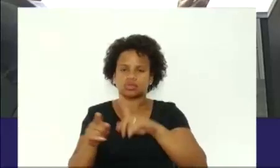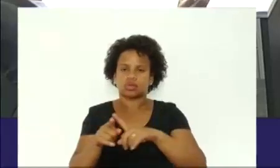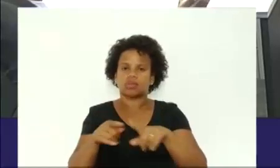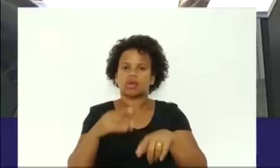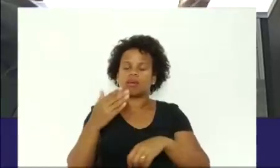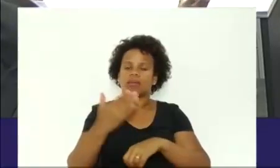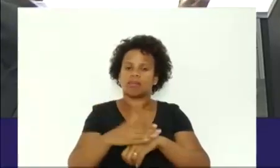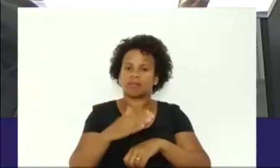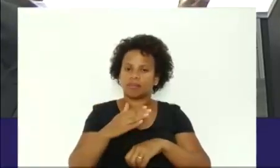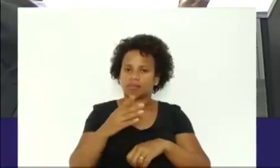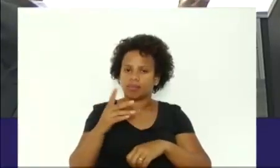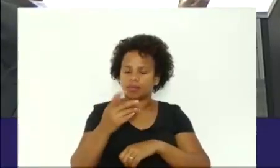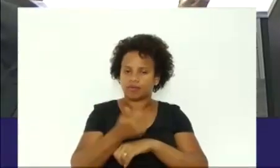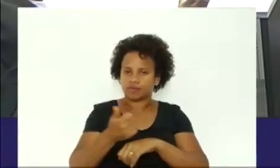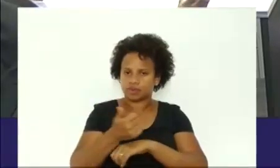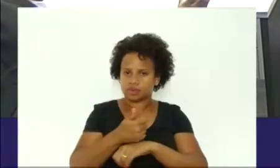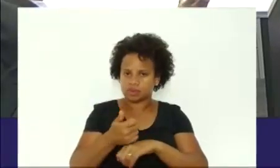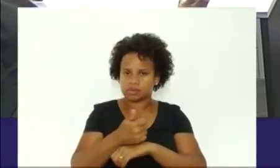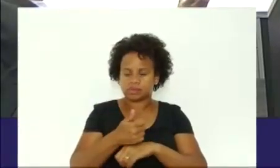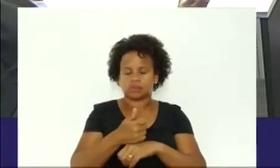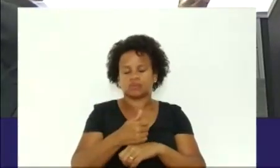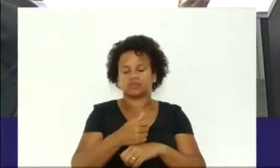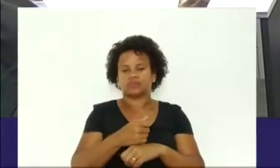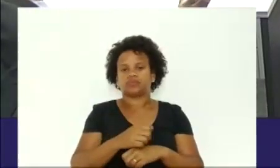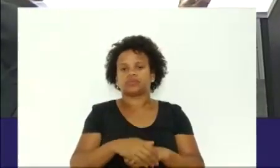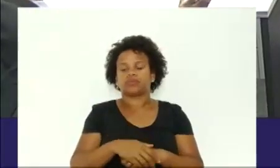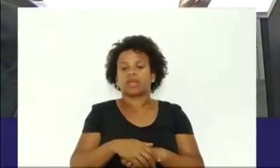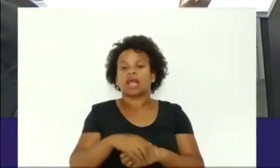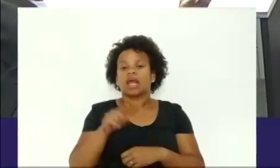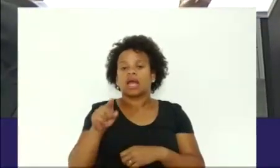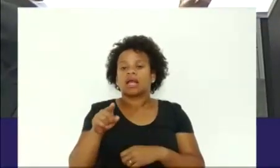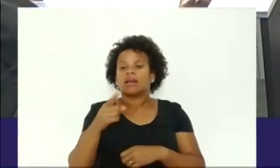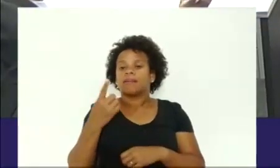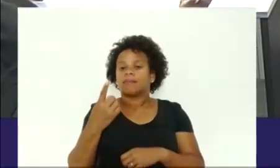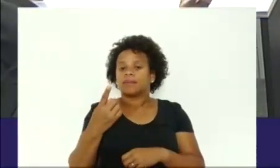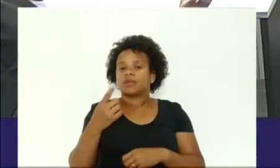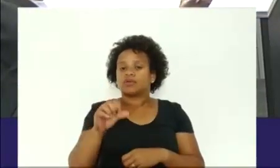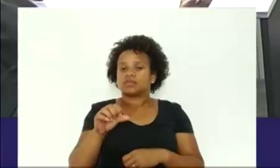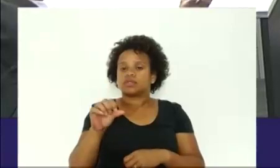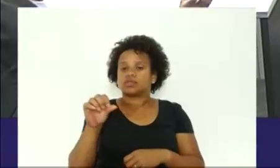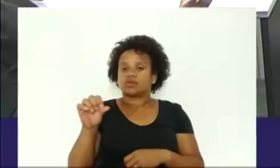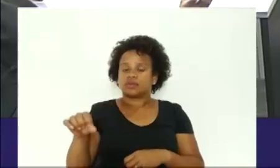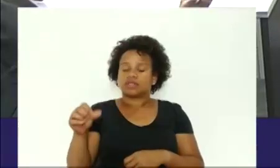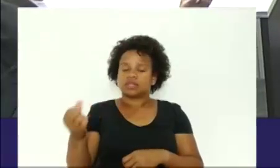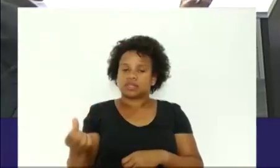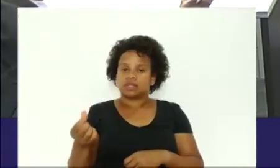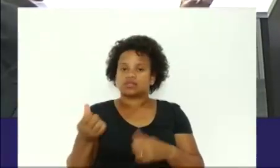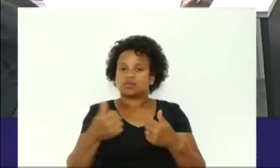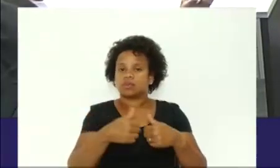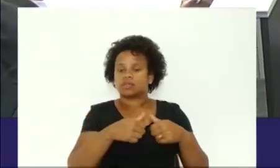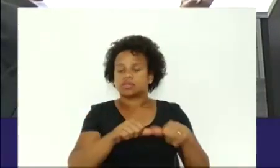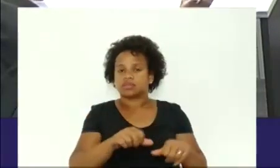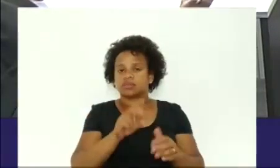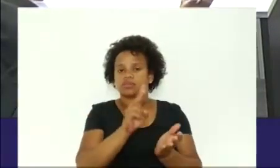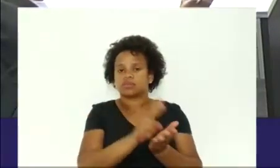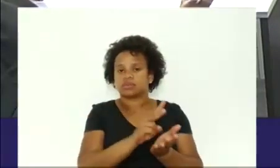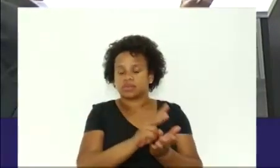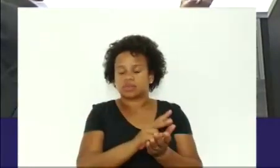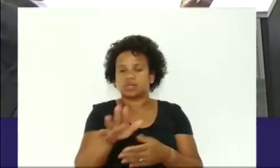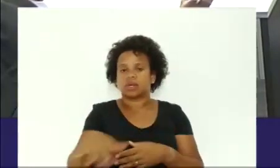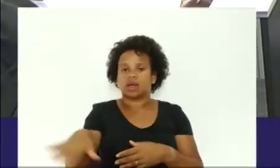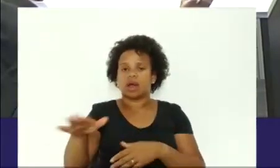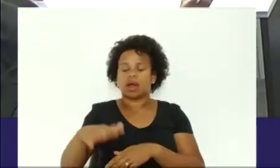social. Em 1996, esteve na implantação do serviço social no Brasil no setor funerário.